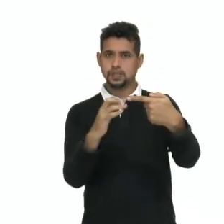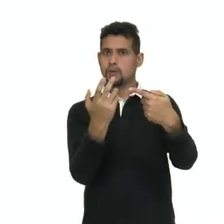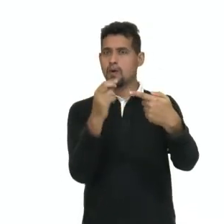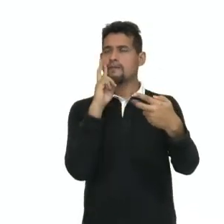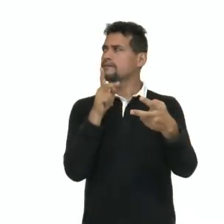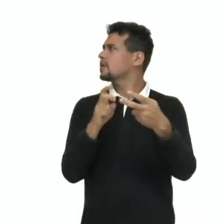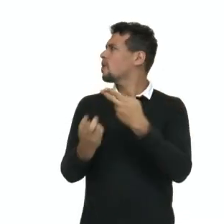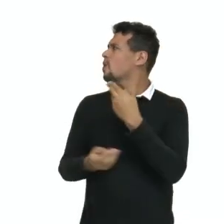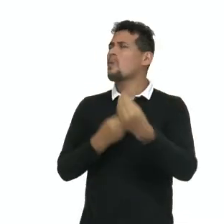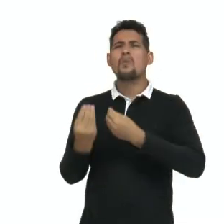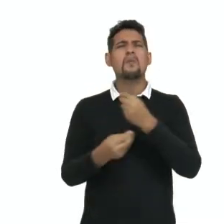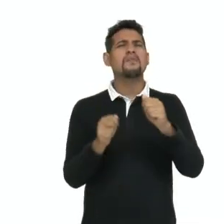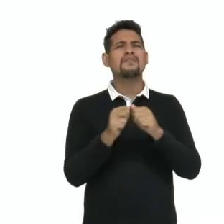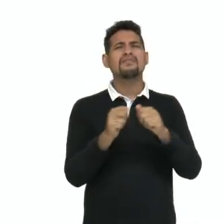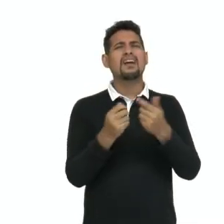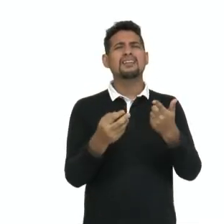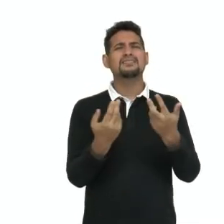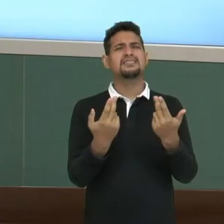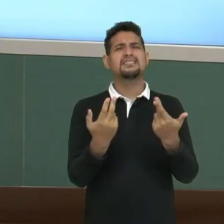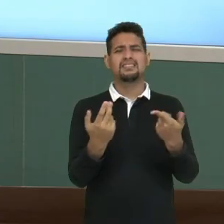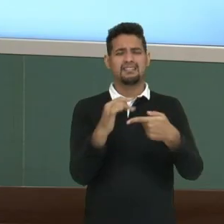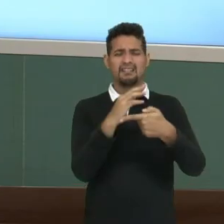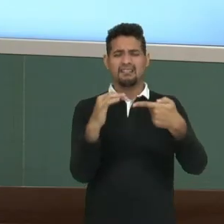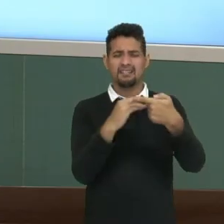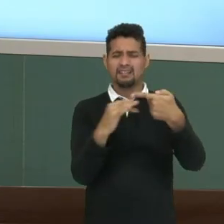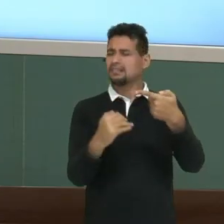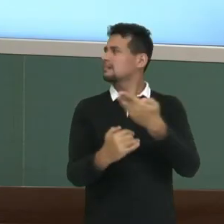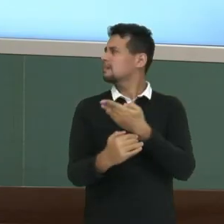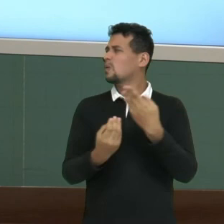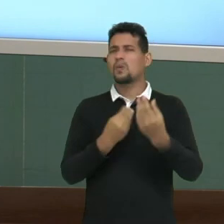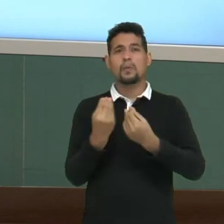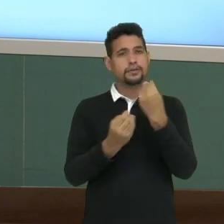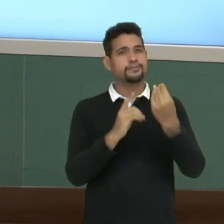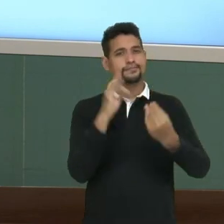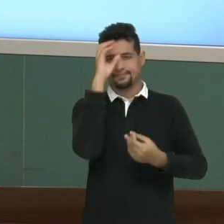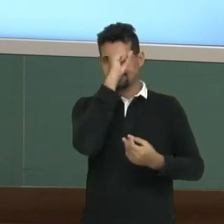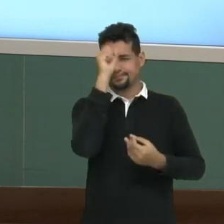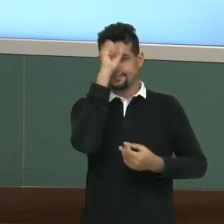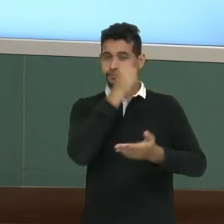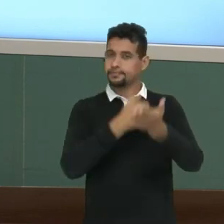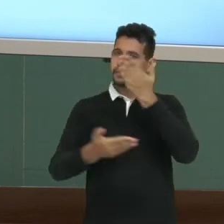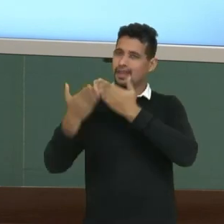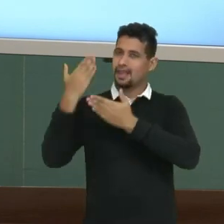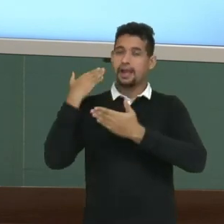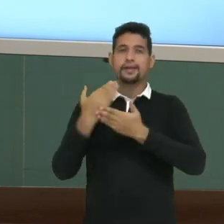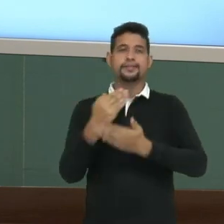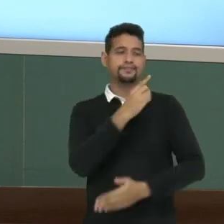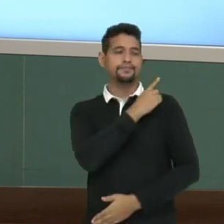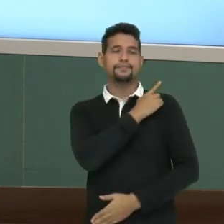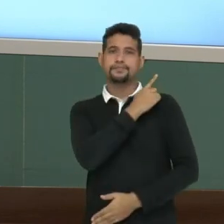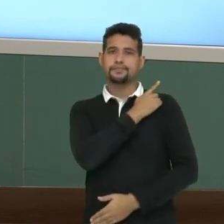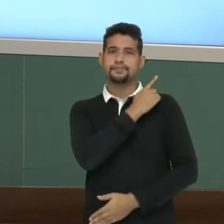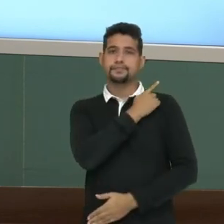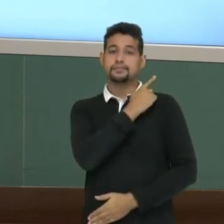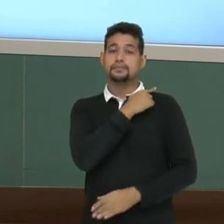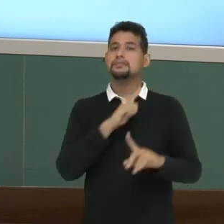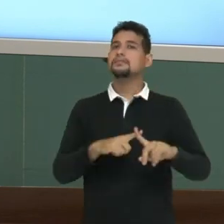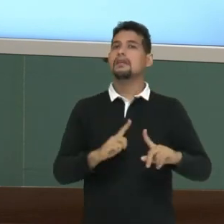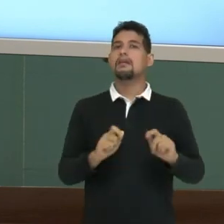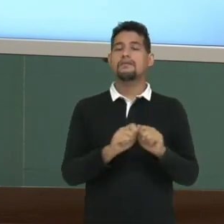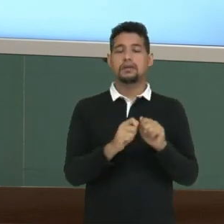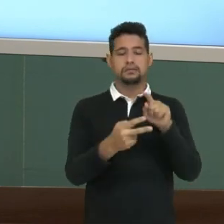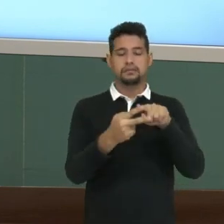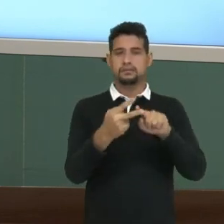Como é que a gente resolve a equação modular? A gente aprendeu lá no primeira série. Então, nós podemos ter